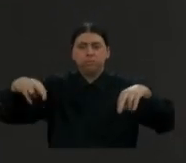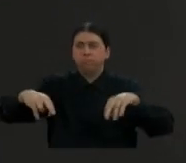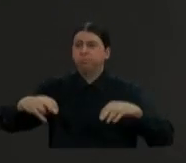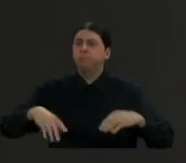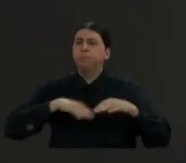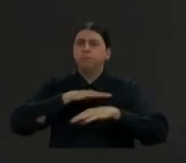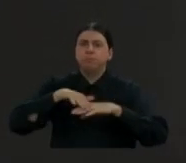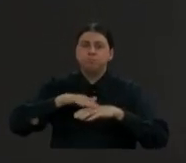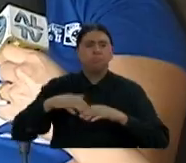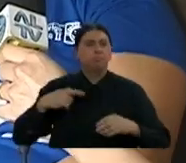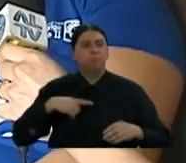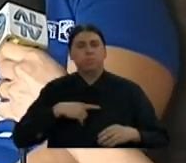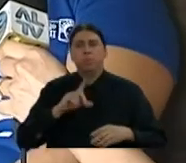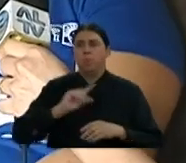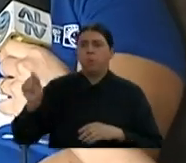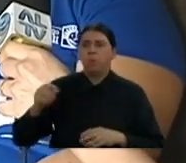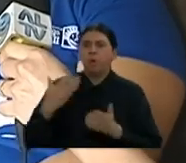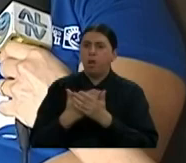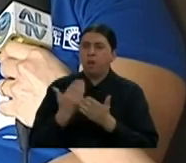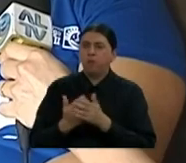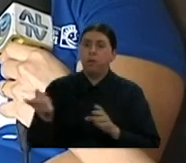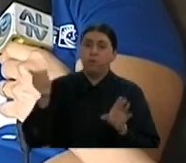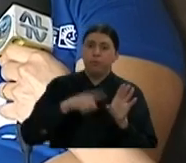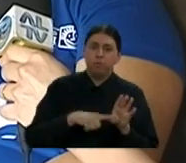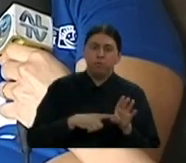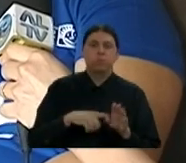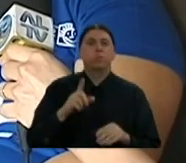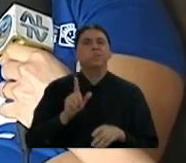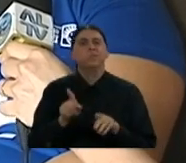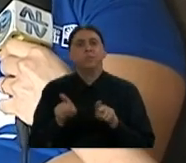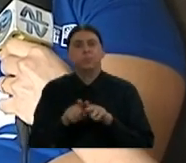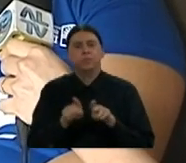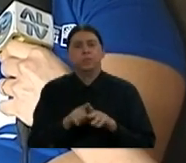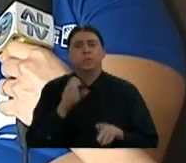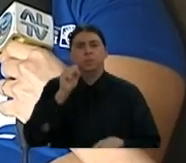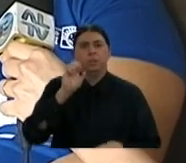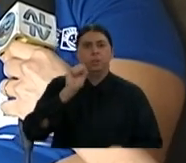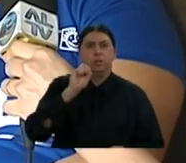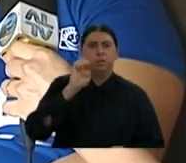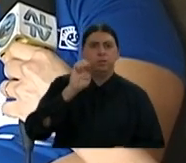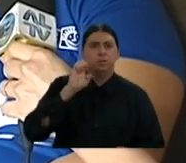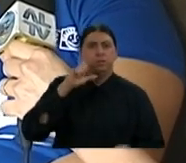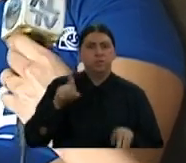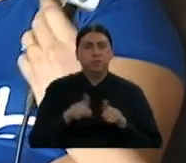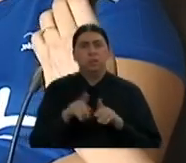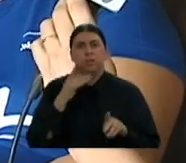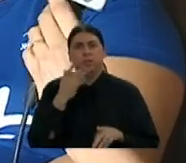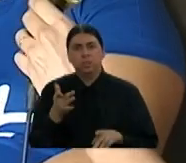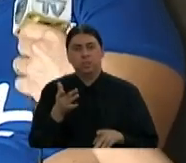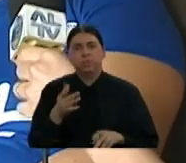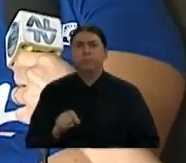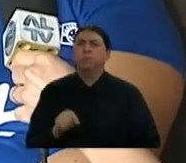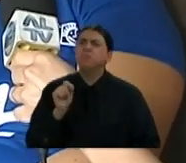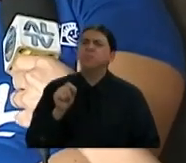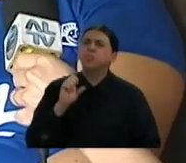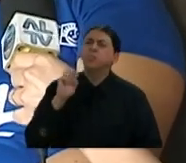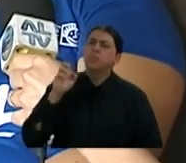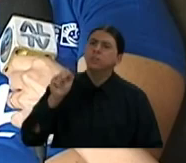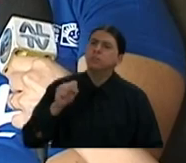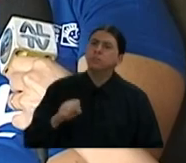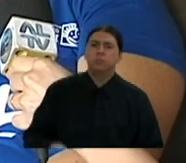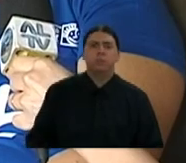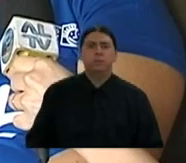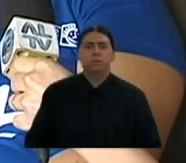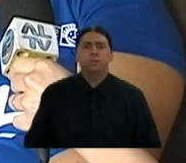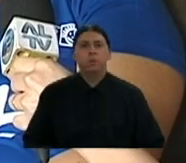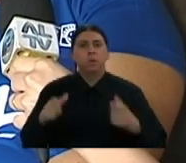vão para a aula e retorna e vamos a elas que vão na hora de uma vantagem para o clube é o caso do sase é